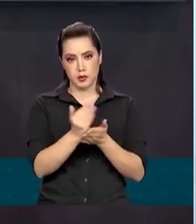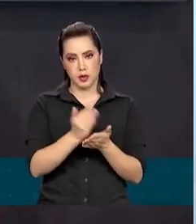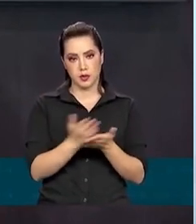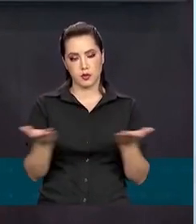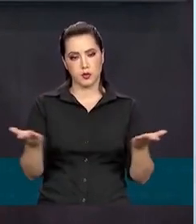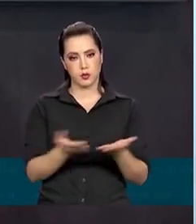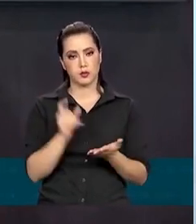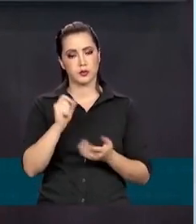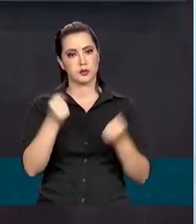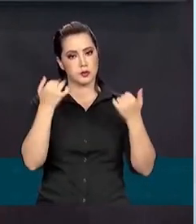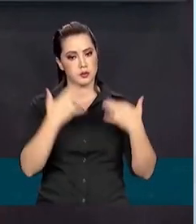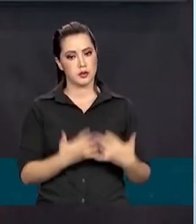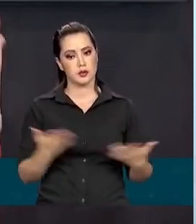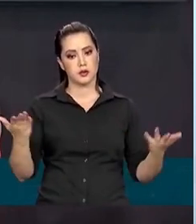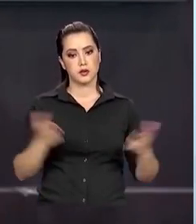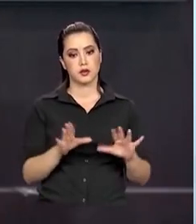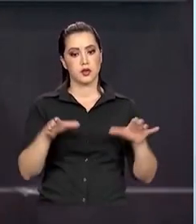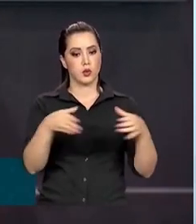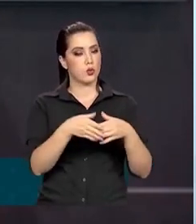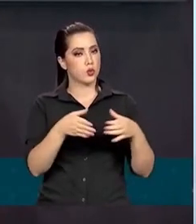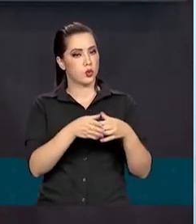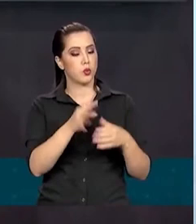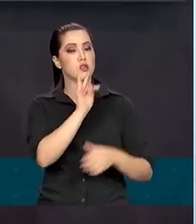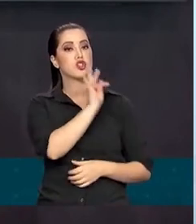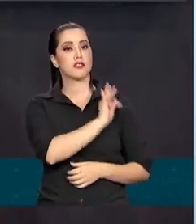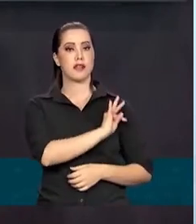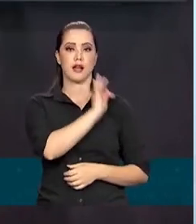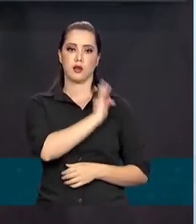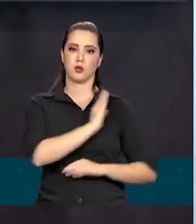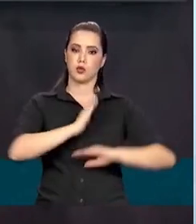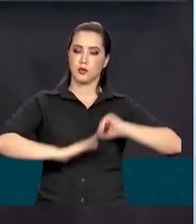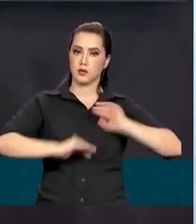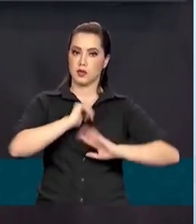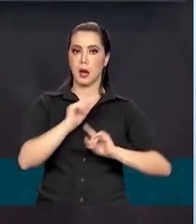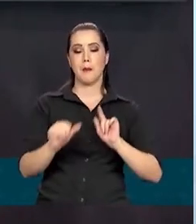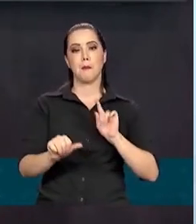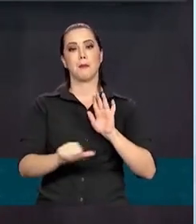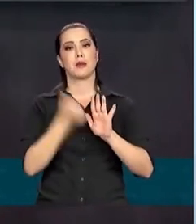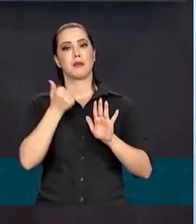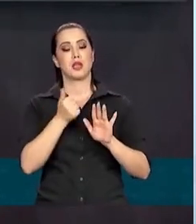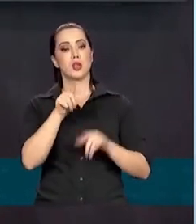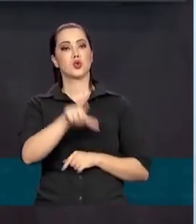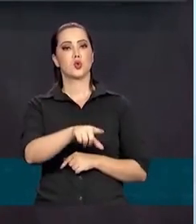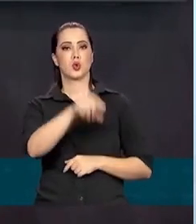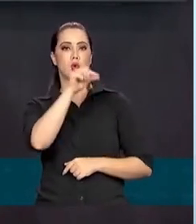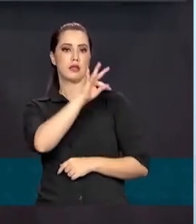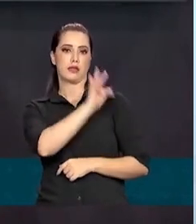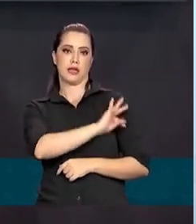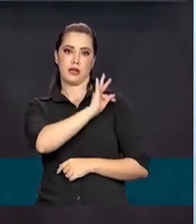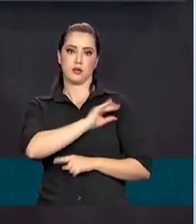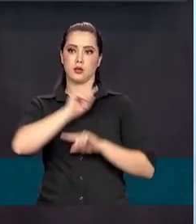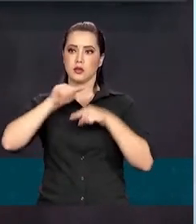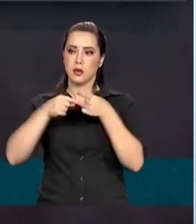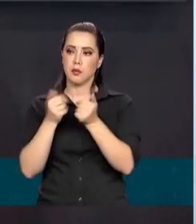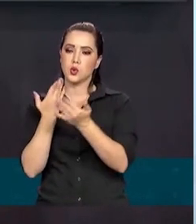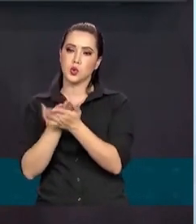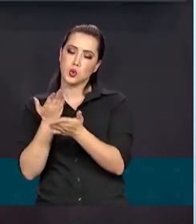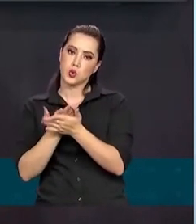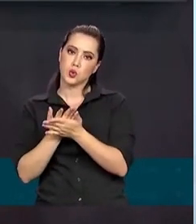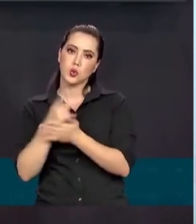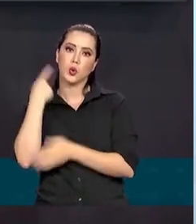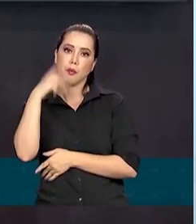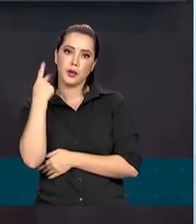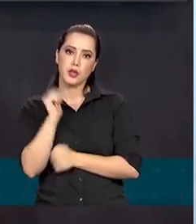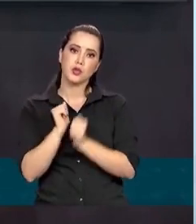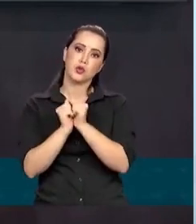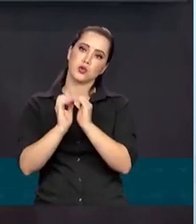fase, fala dizendo que aqui é um corpo técnico, portanto as decisões primeiro são técnicas, depois numa análise política, junto com a Casa